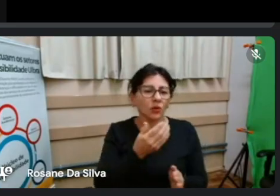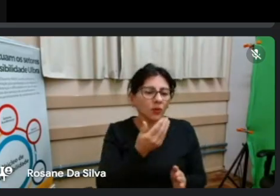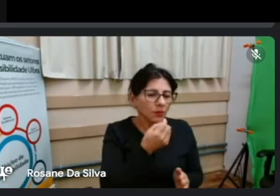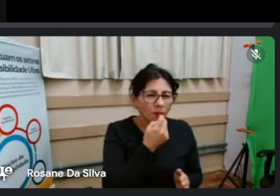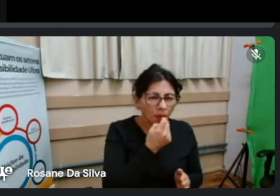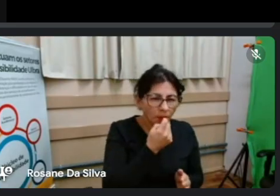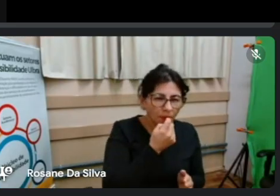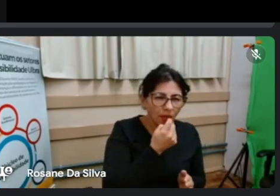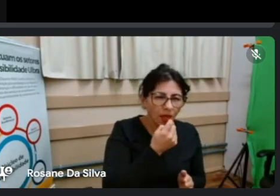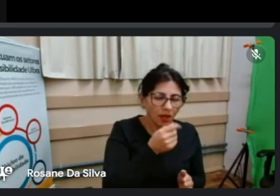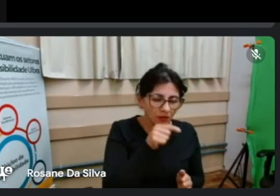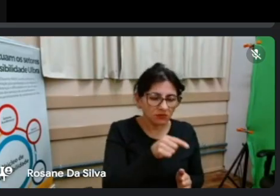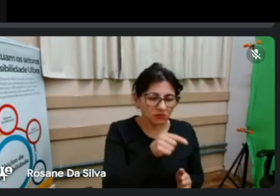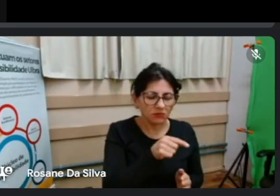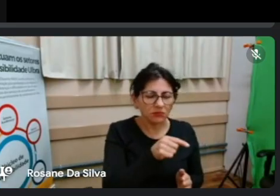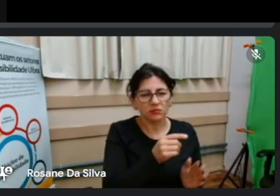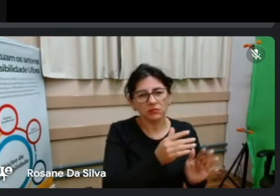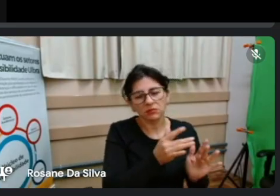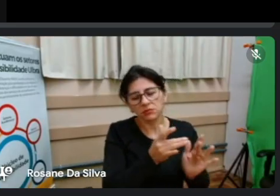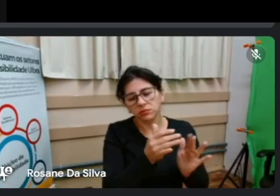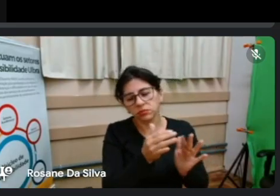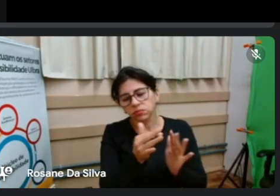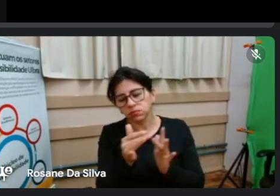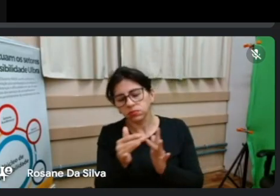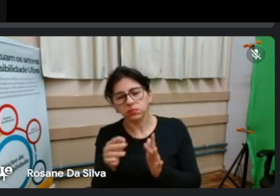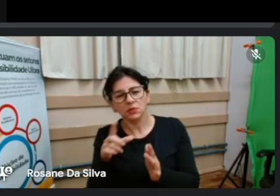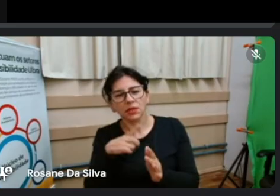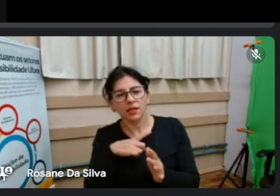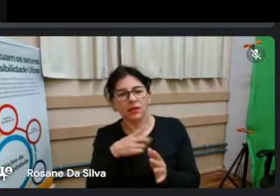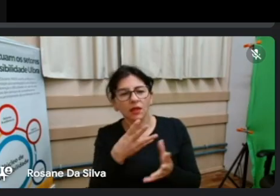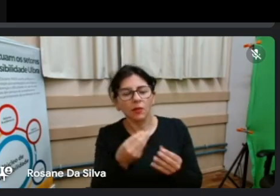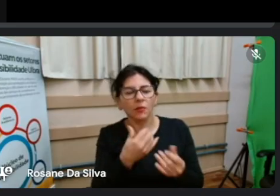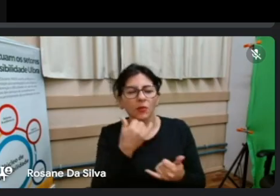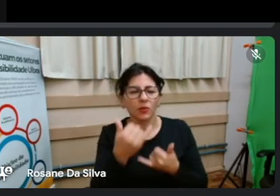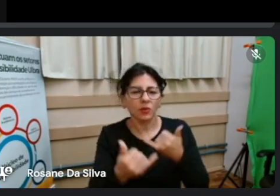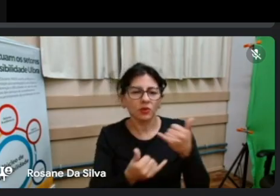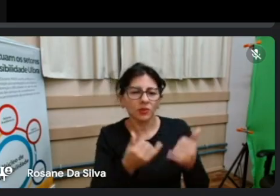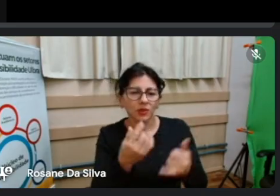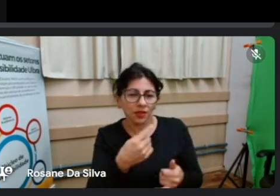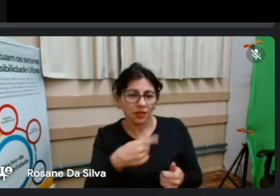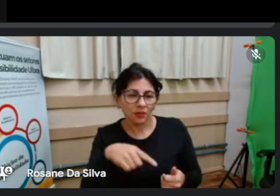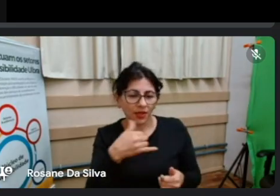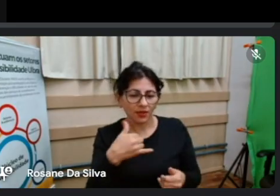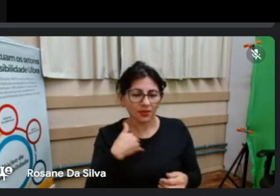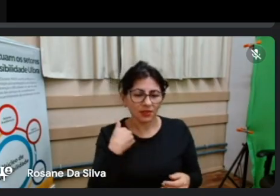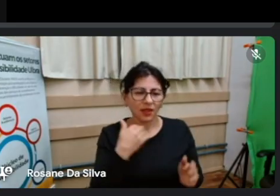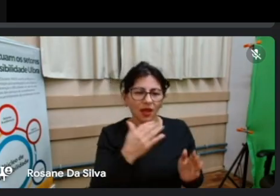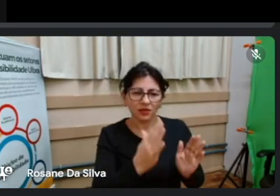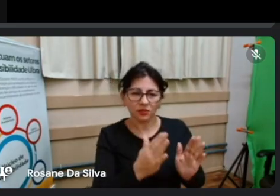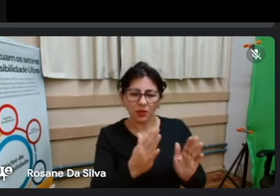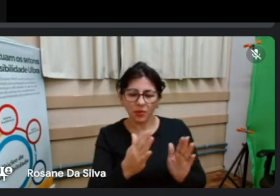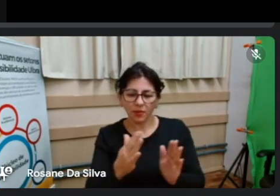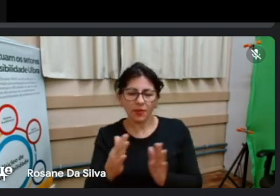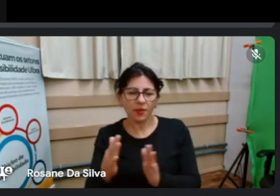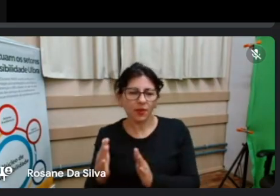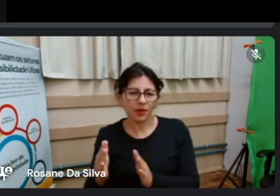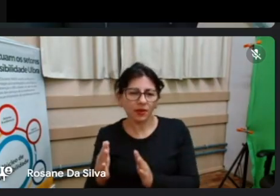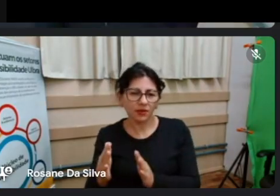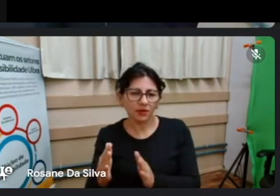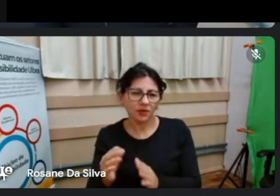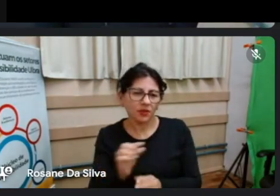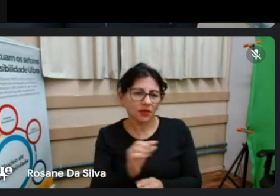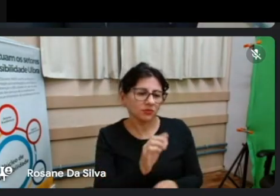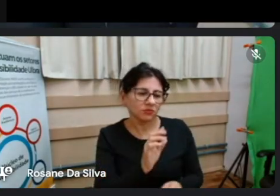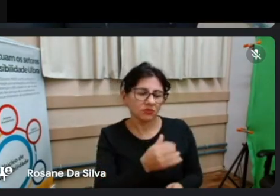pequenos e a gente tem uma série de brinquedos né para as faixas etárias a partir eh dos poucos meses de